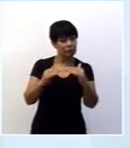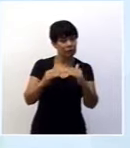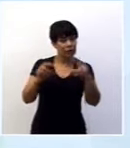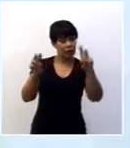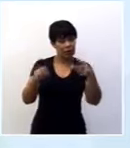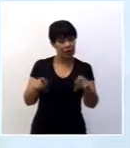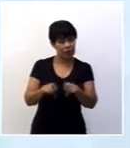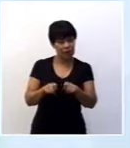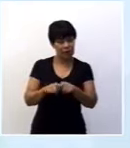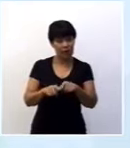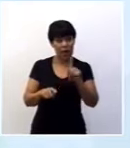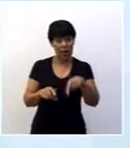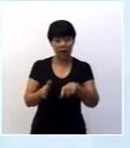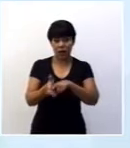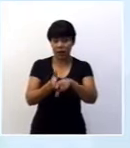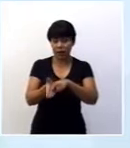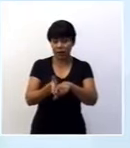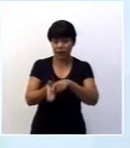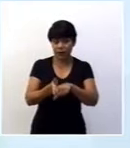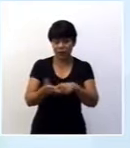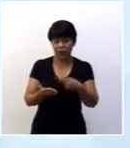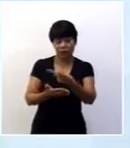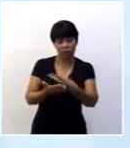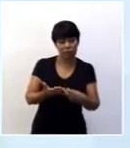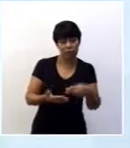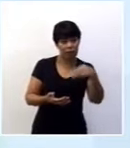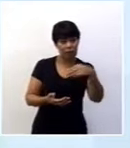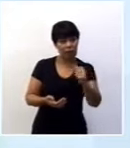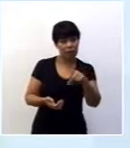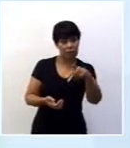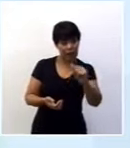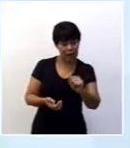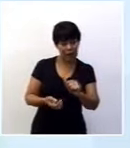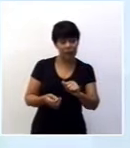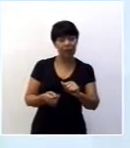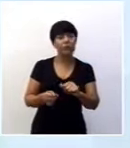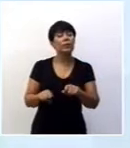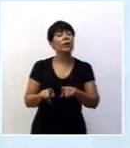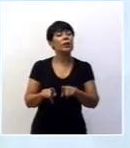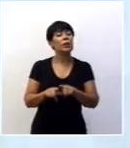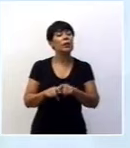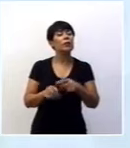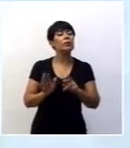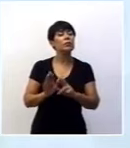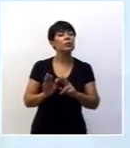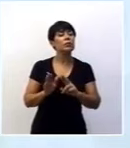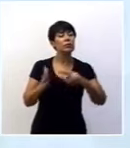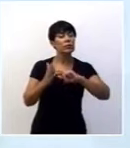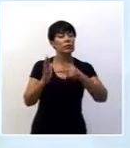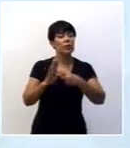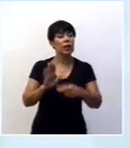aula é analisar a cartografia e as imagens de sensoriamento remoto como representações